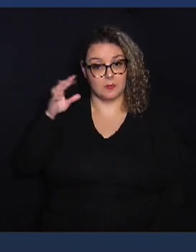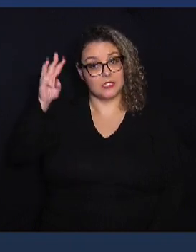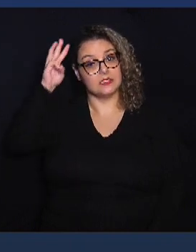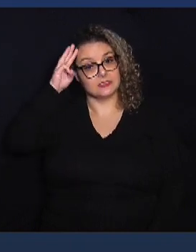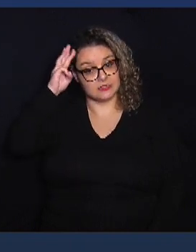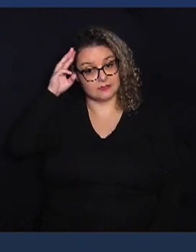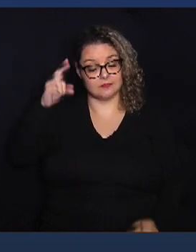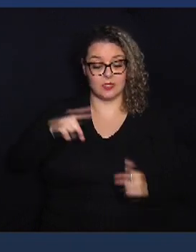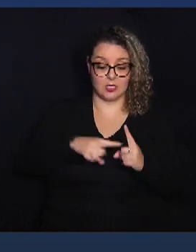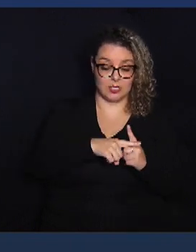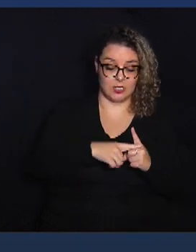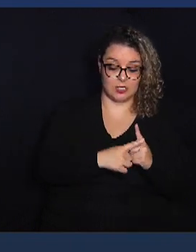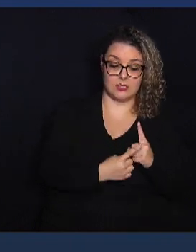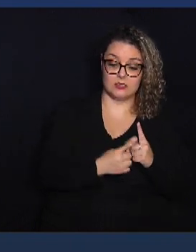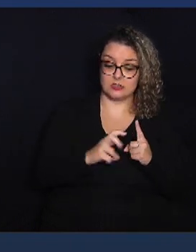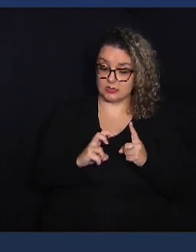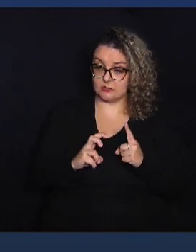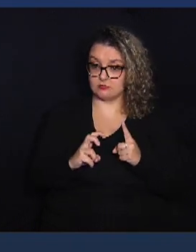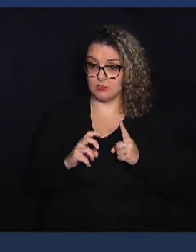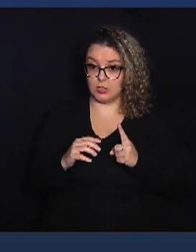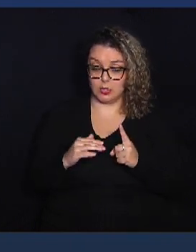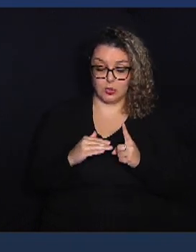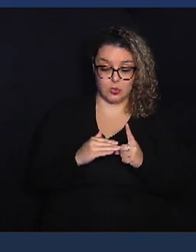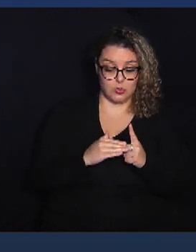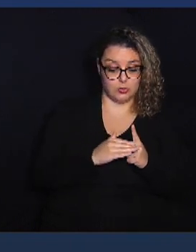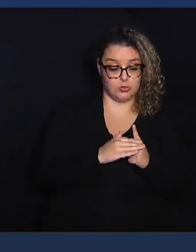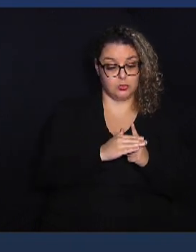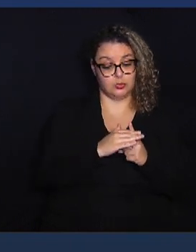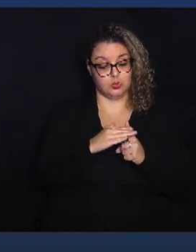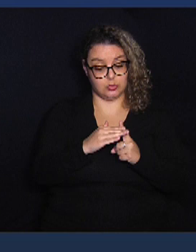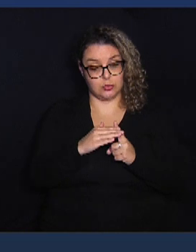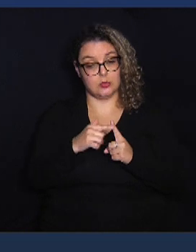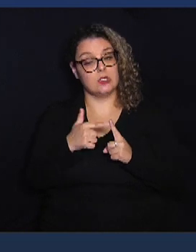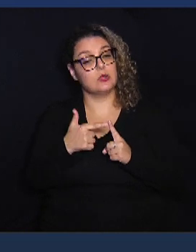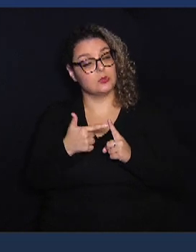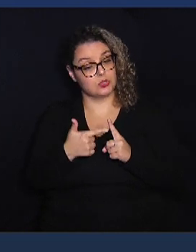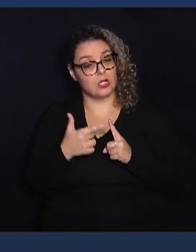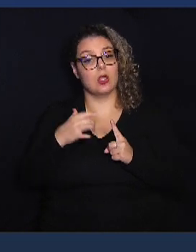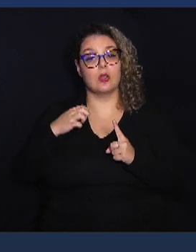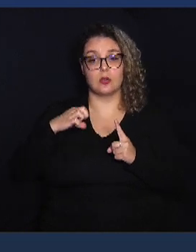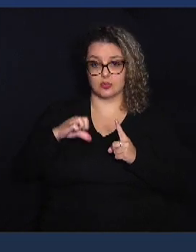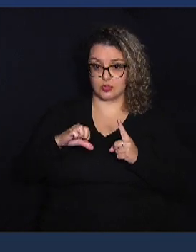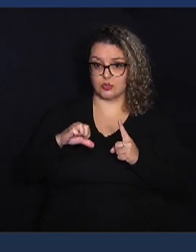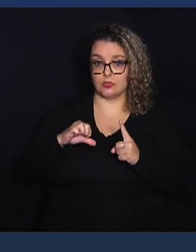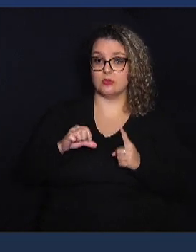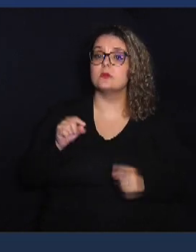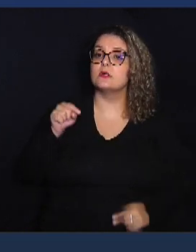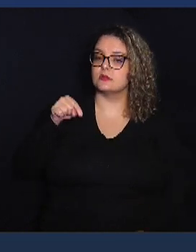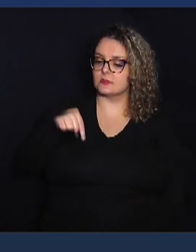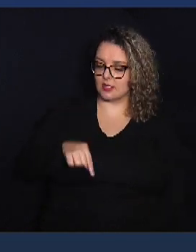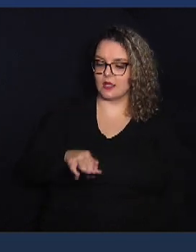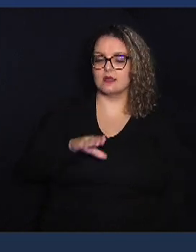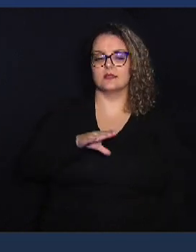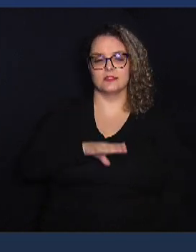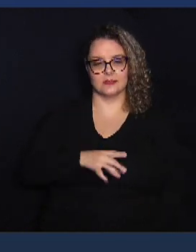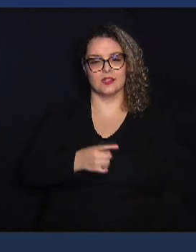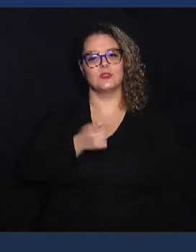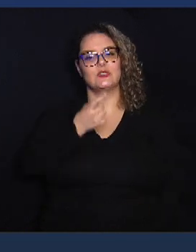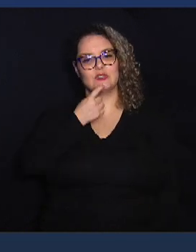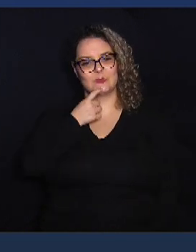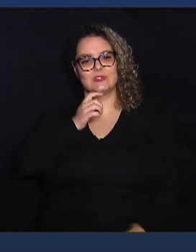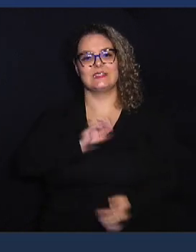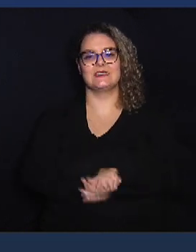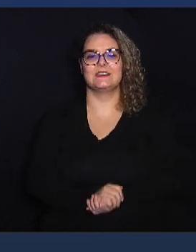terça-feira, mínima de 15 graus, ao longo do dia a temperatura sobe, podendo chegar aos 29 graus aqui na cidade